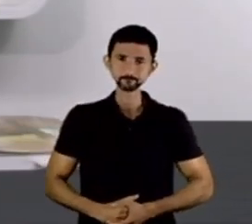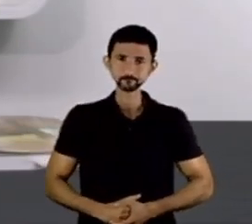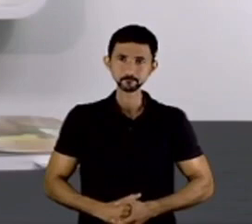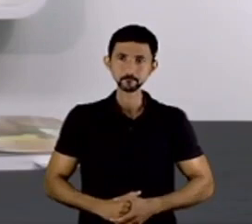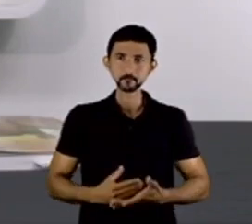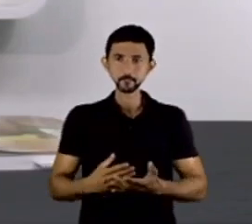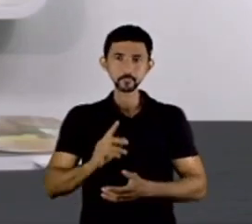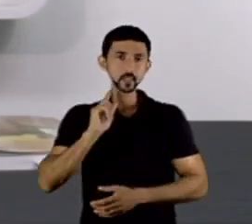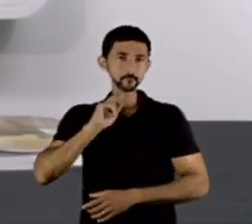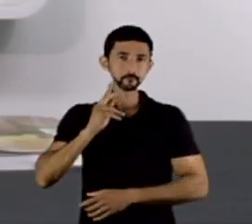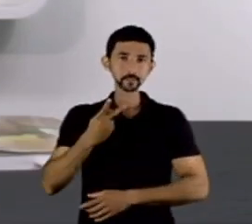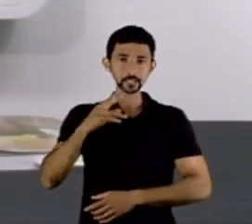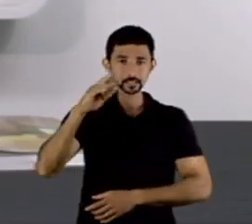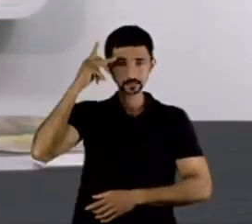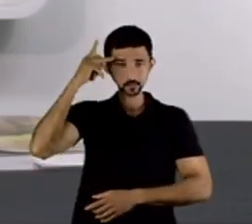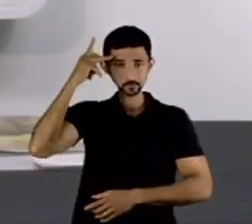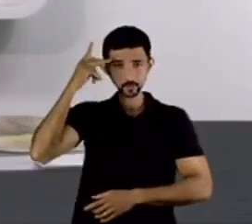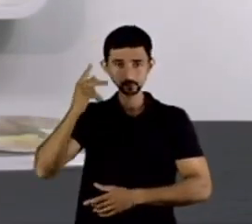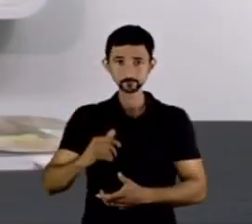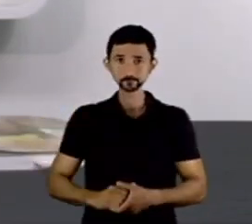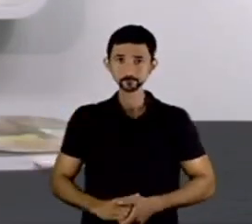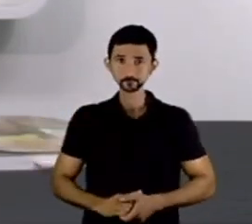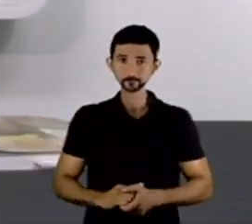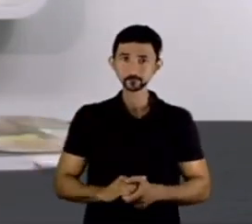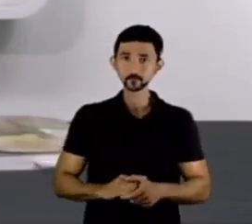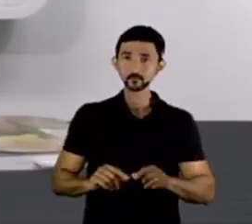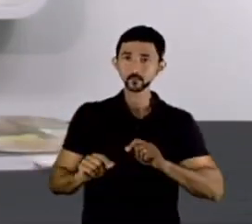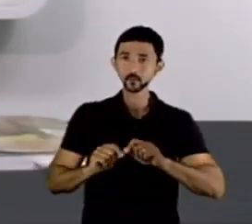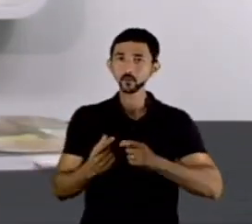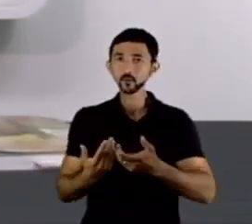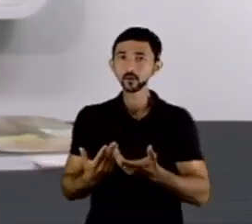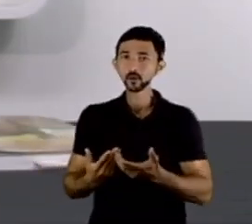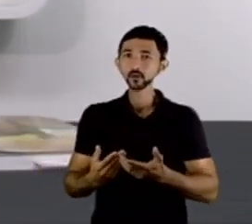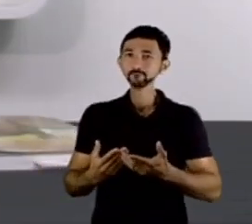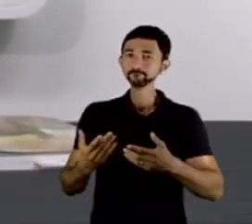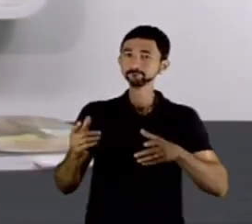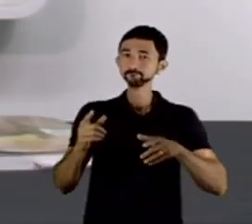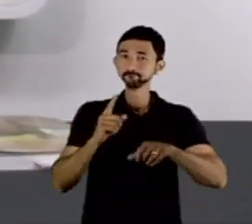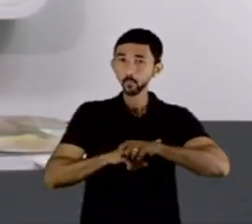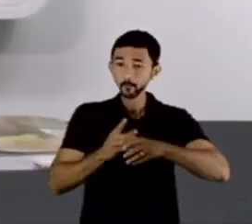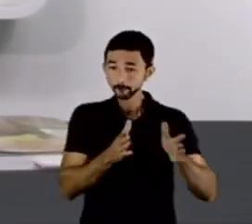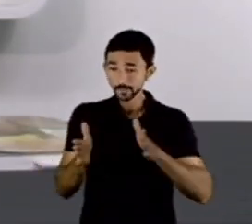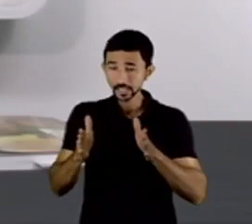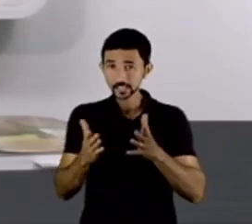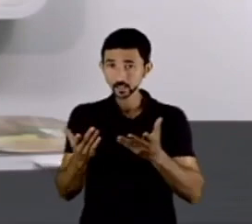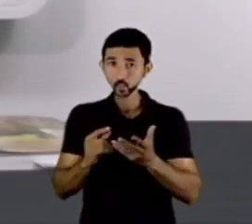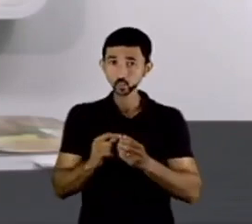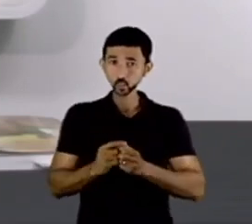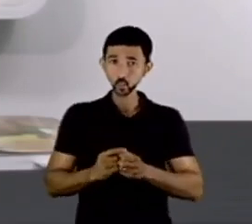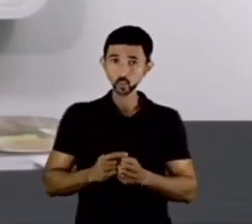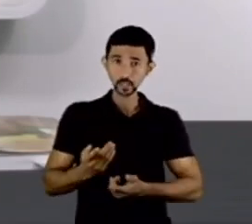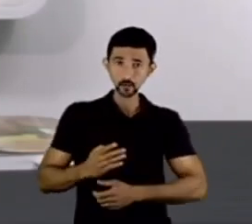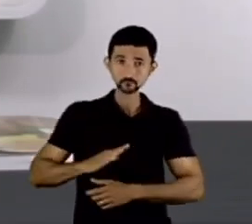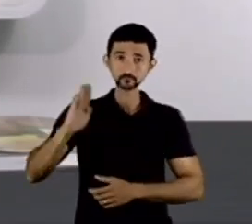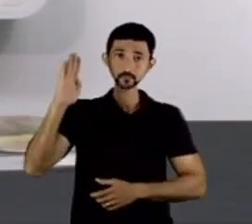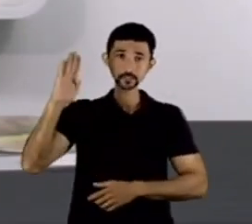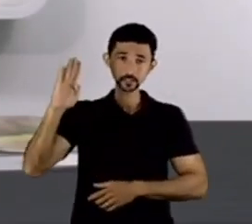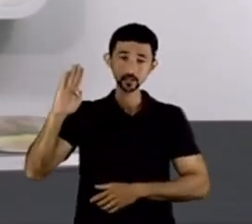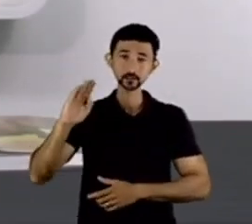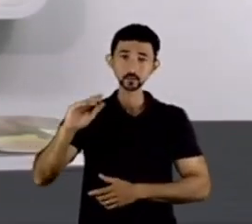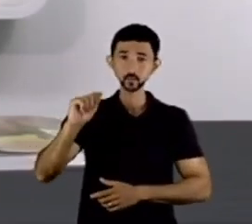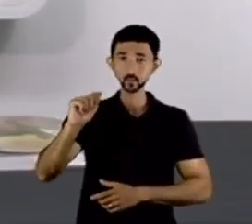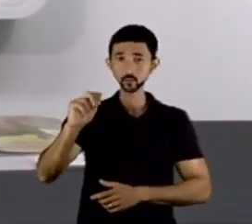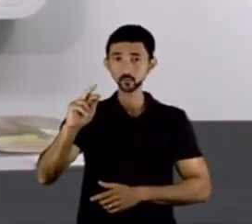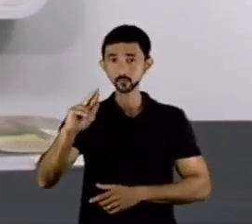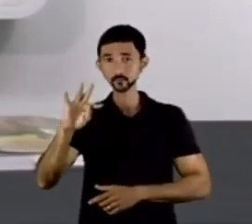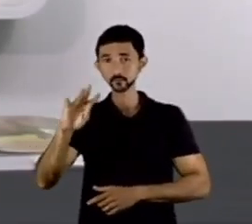por Minas e São Paulo, tá? Representado por Minas e São Paulo, nesse momento, como candidato, o Arthur